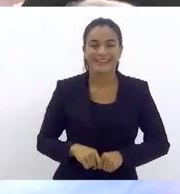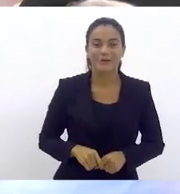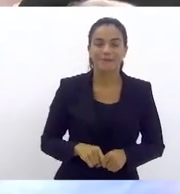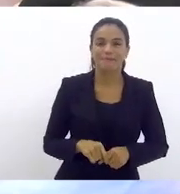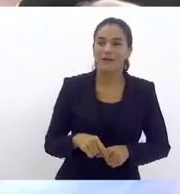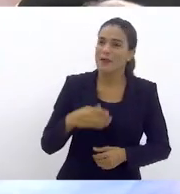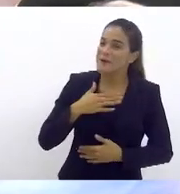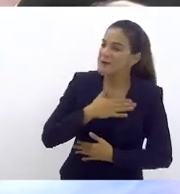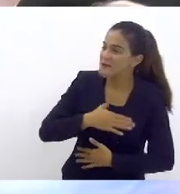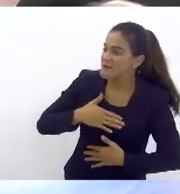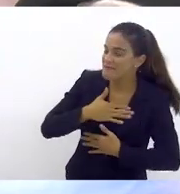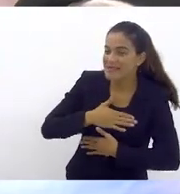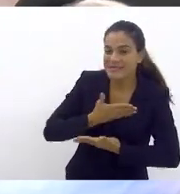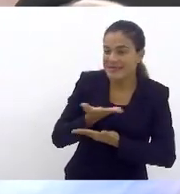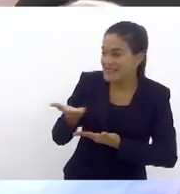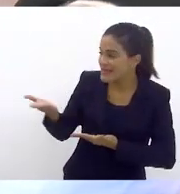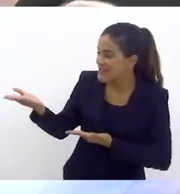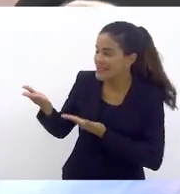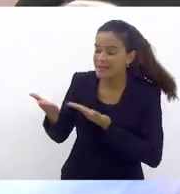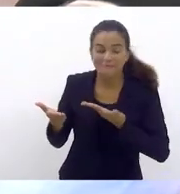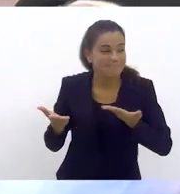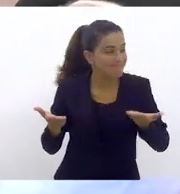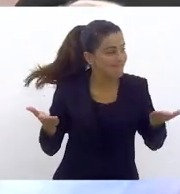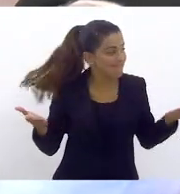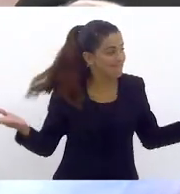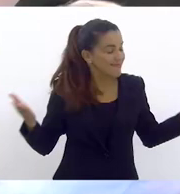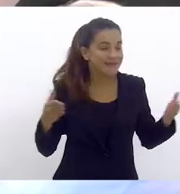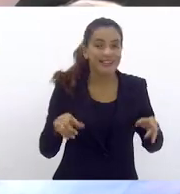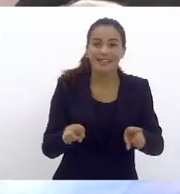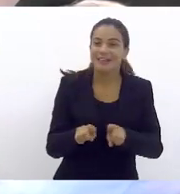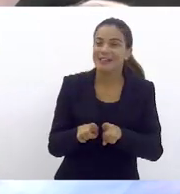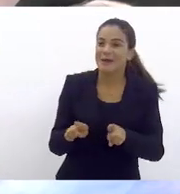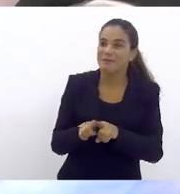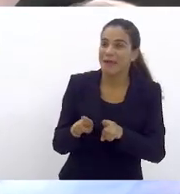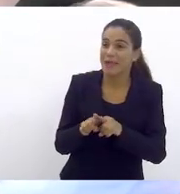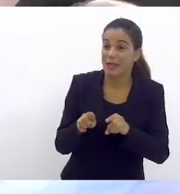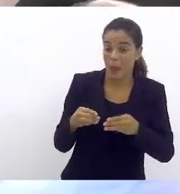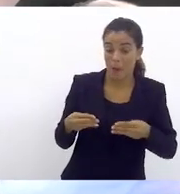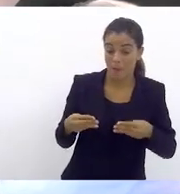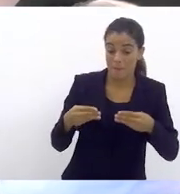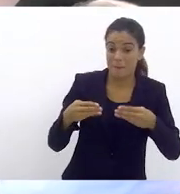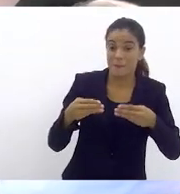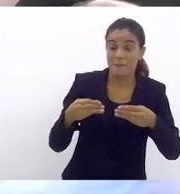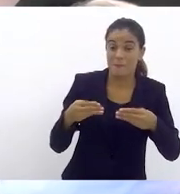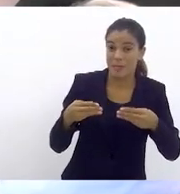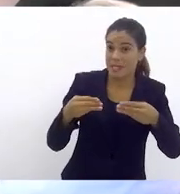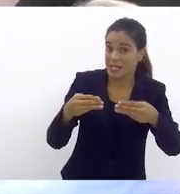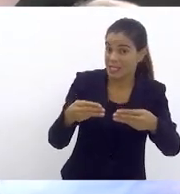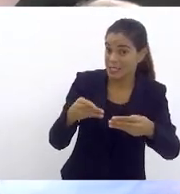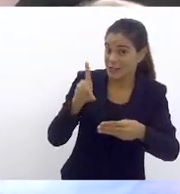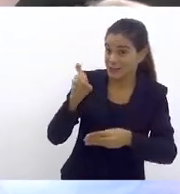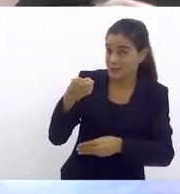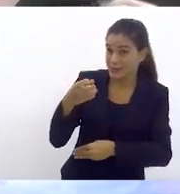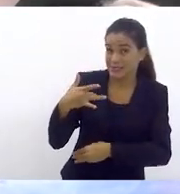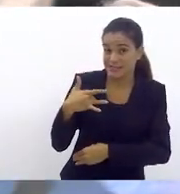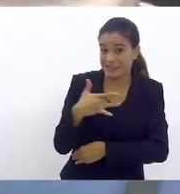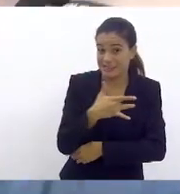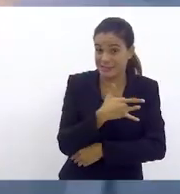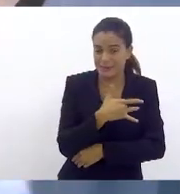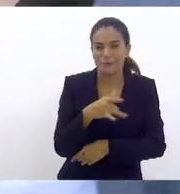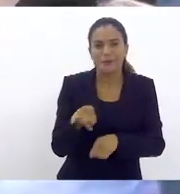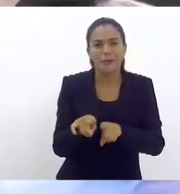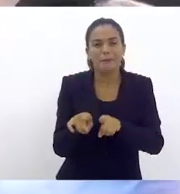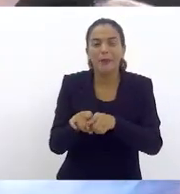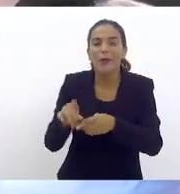aos demais deputados cumprimentando ao colega e Ministro temporão eu cumprimento a todos os